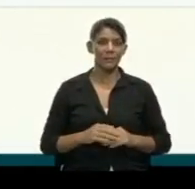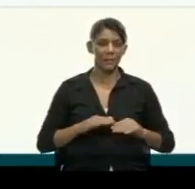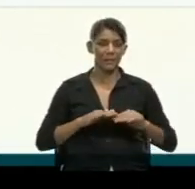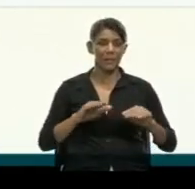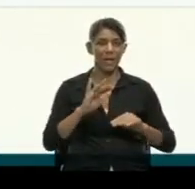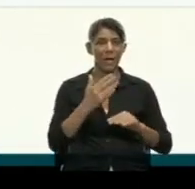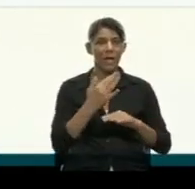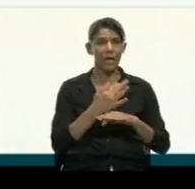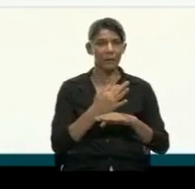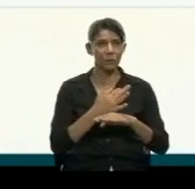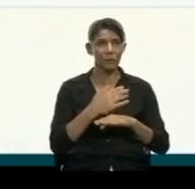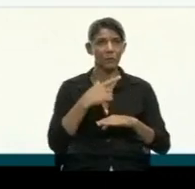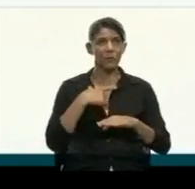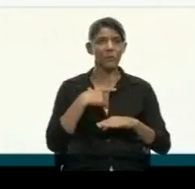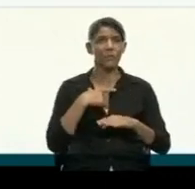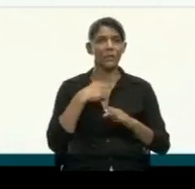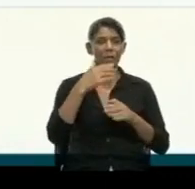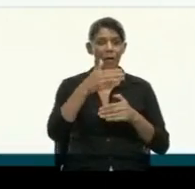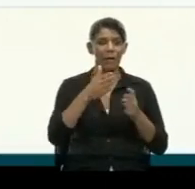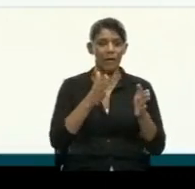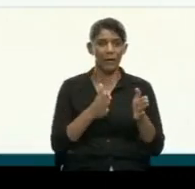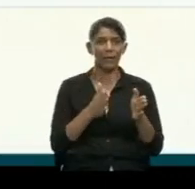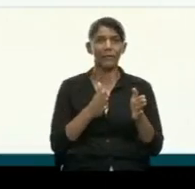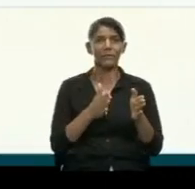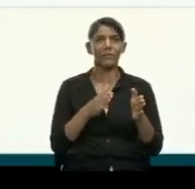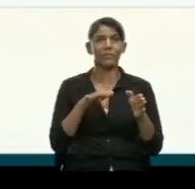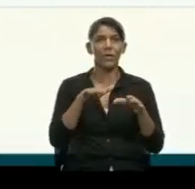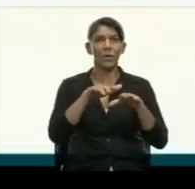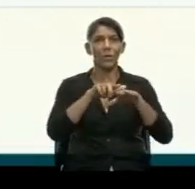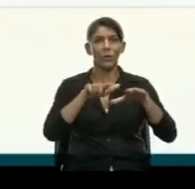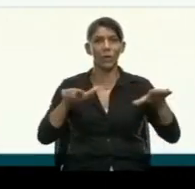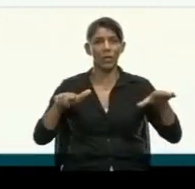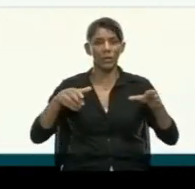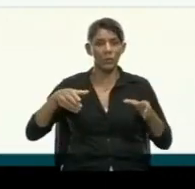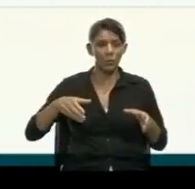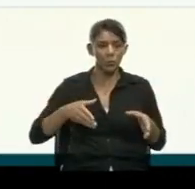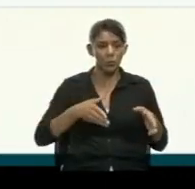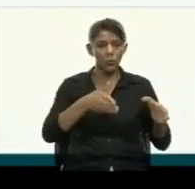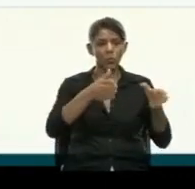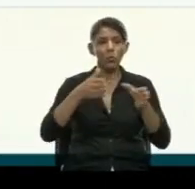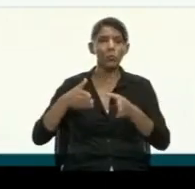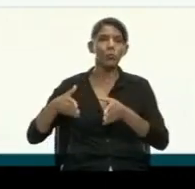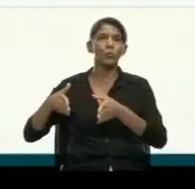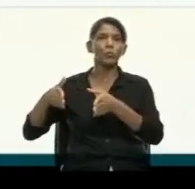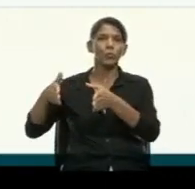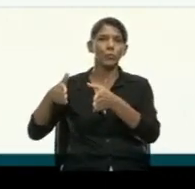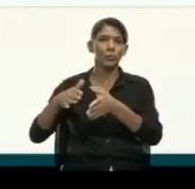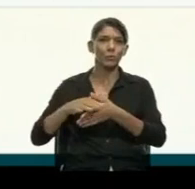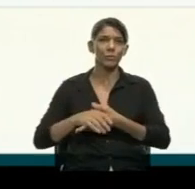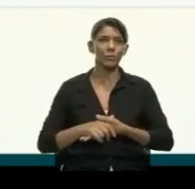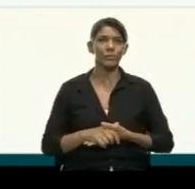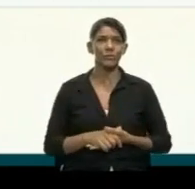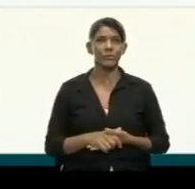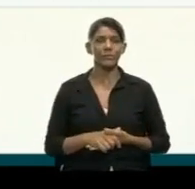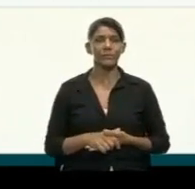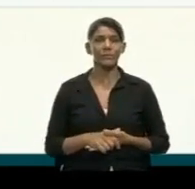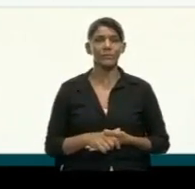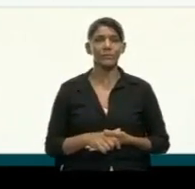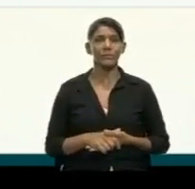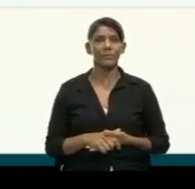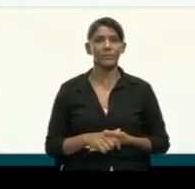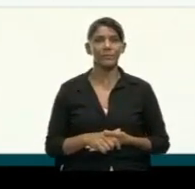caixaria, a gente tem o concreto para fechamento, as tubulações de extravação ou